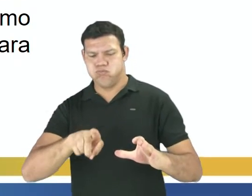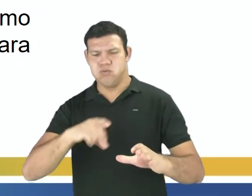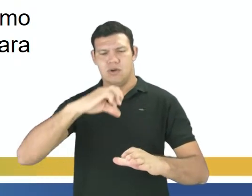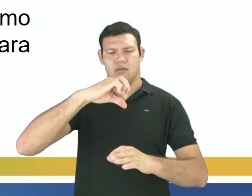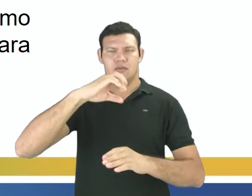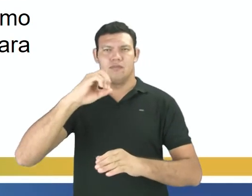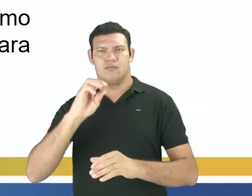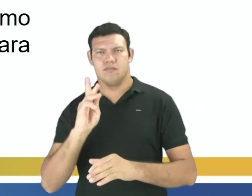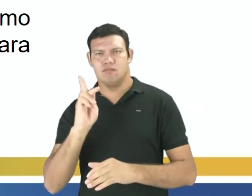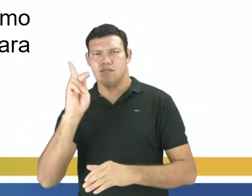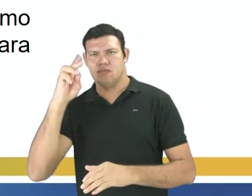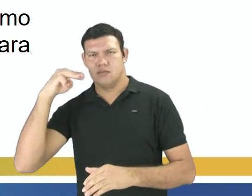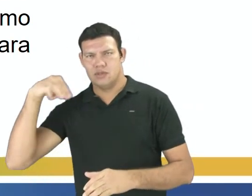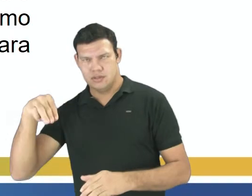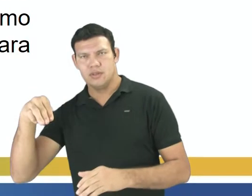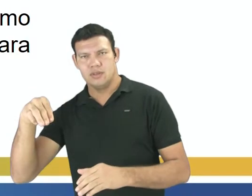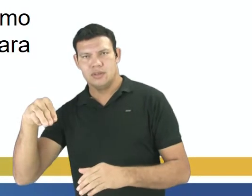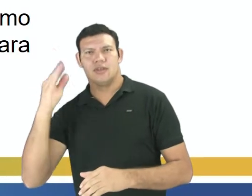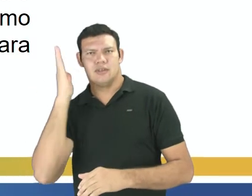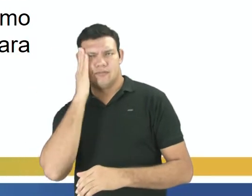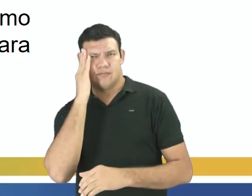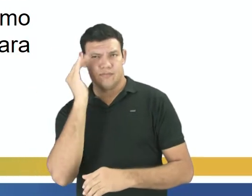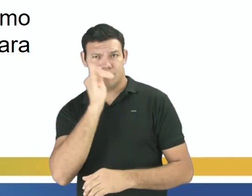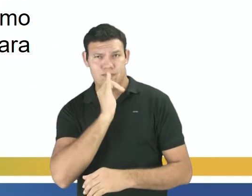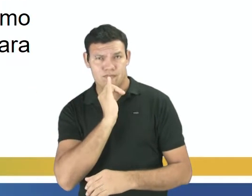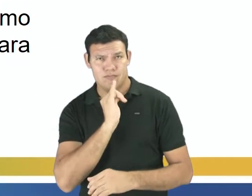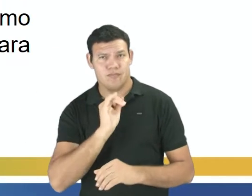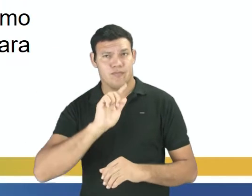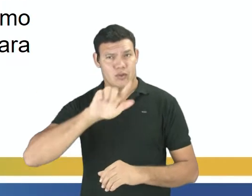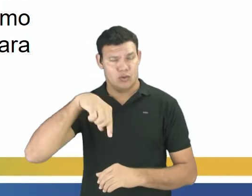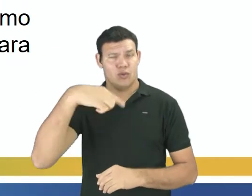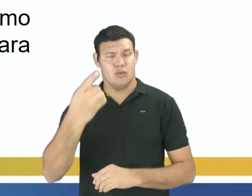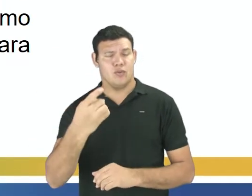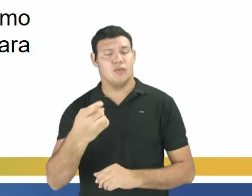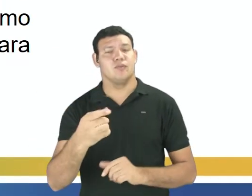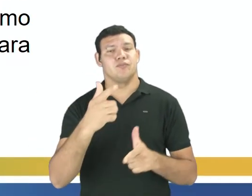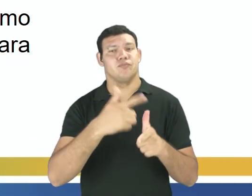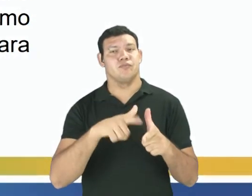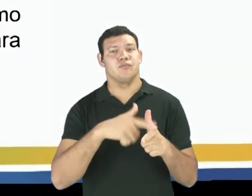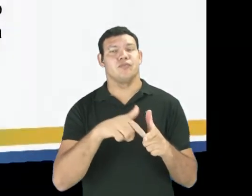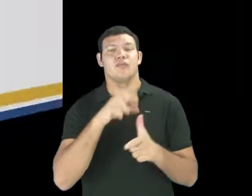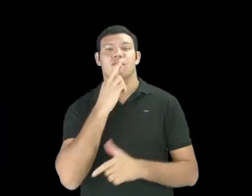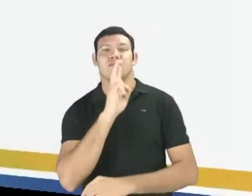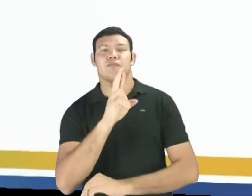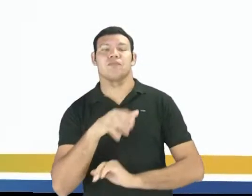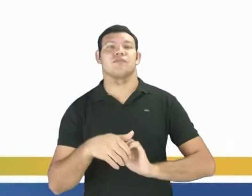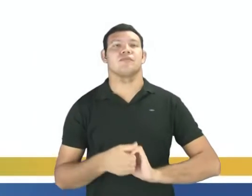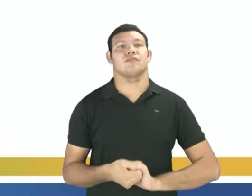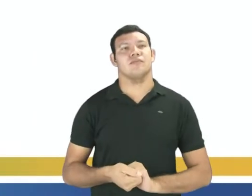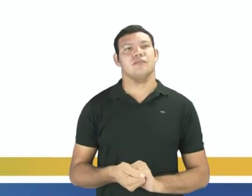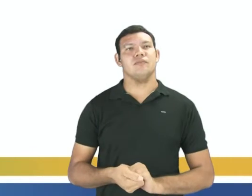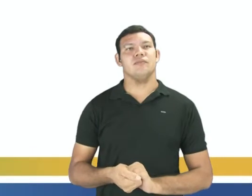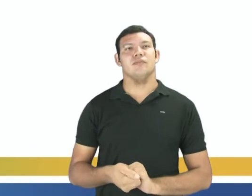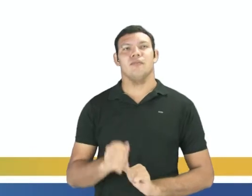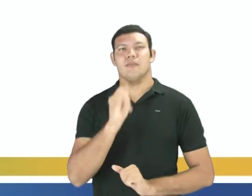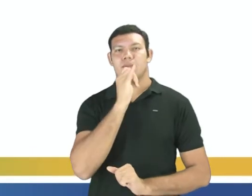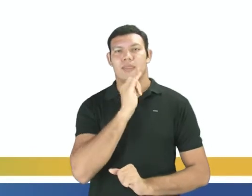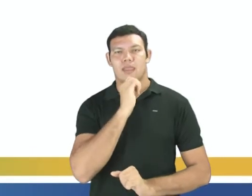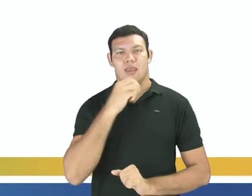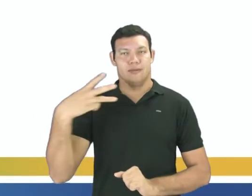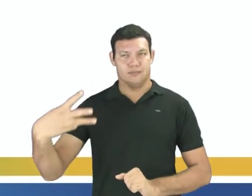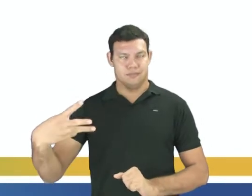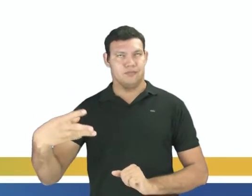Então eu espero que você tenha compreendido muito bem esse exemplo. Vamos para uma próxima situação, tá ok? Olha só, nesse